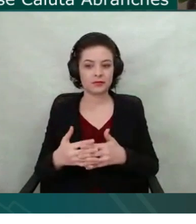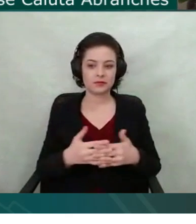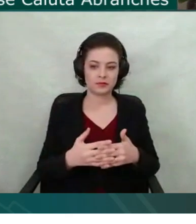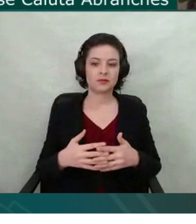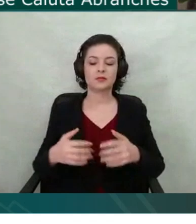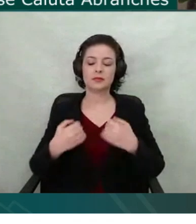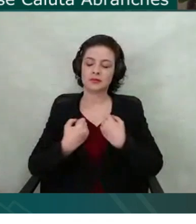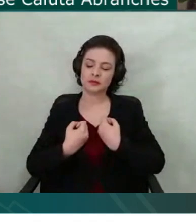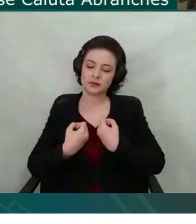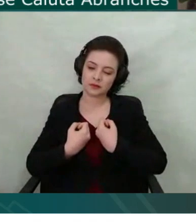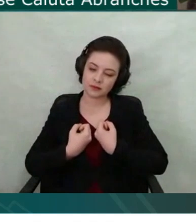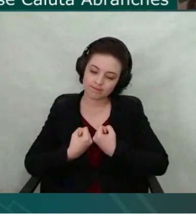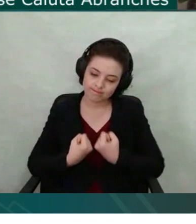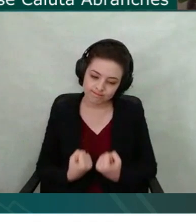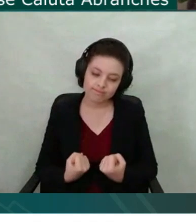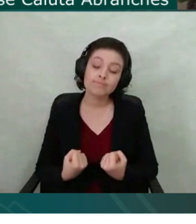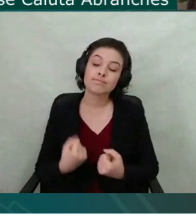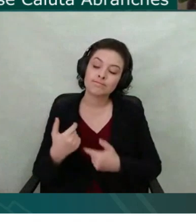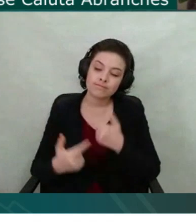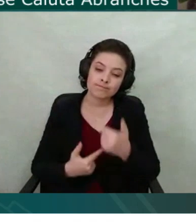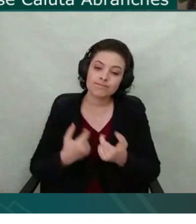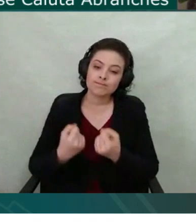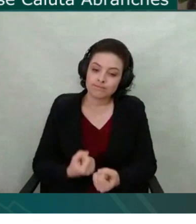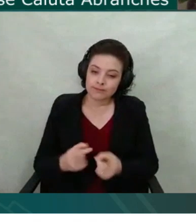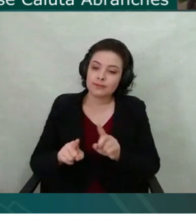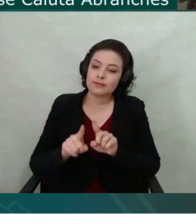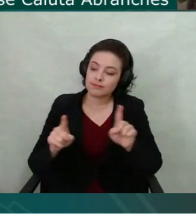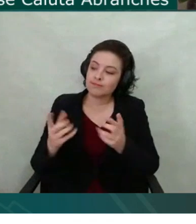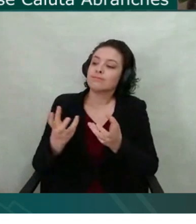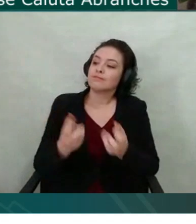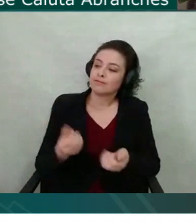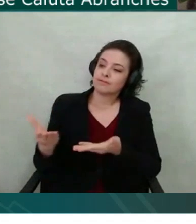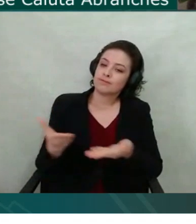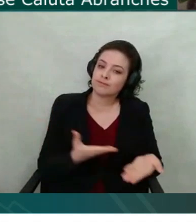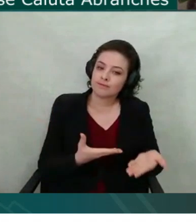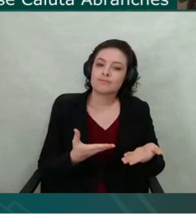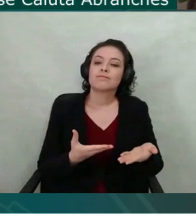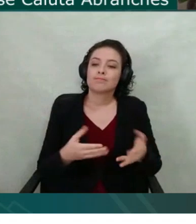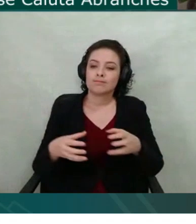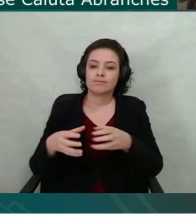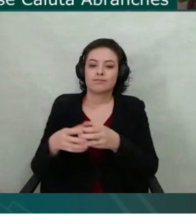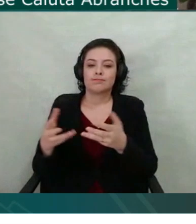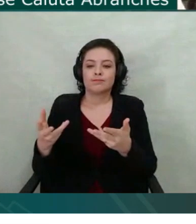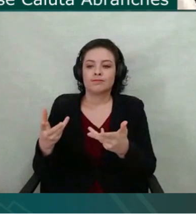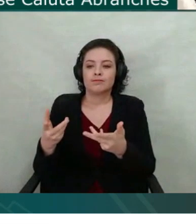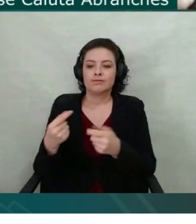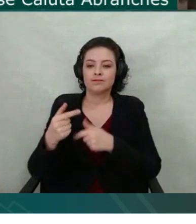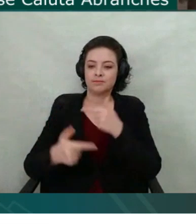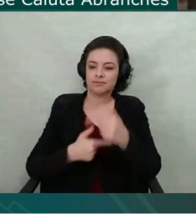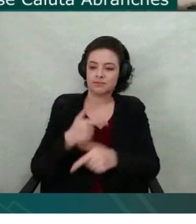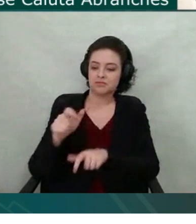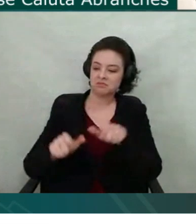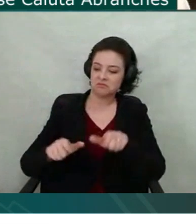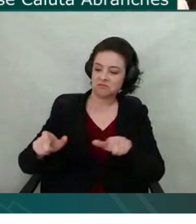extenuante, de fazer parte dessa equipe tão brilhante, com profissionais que todos